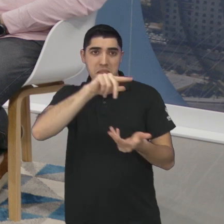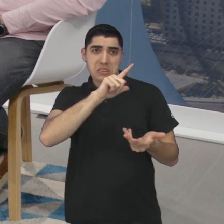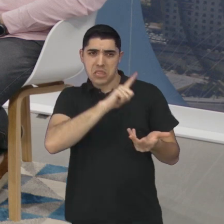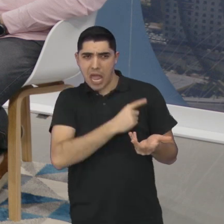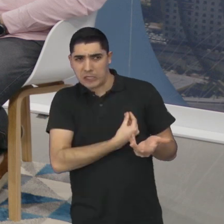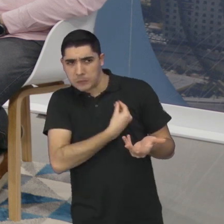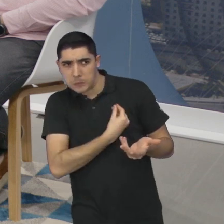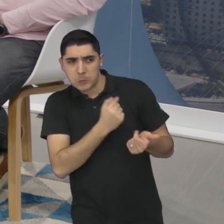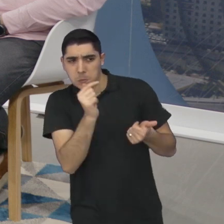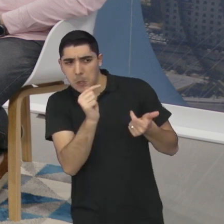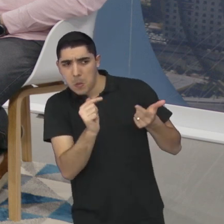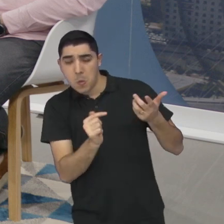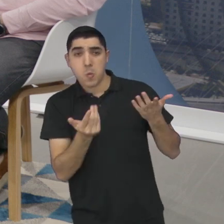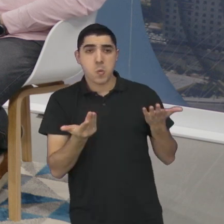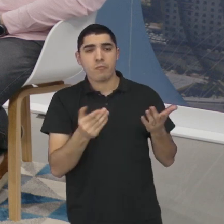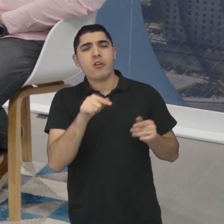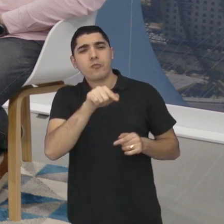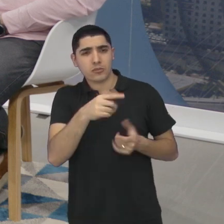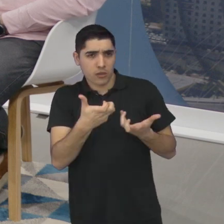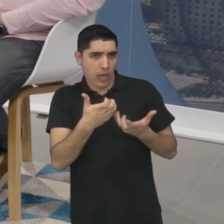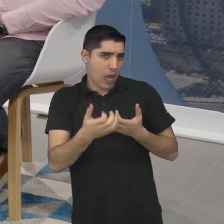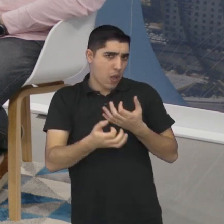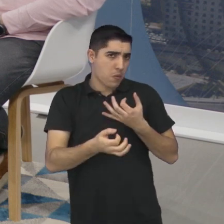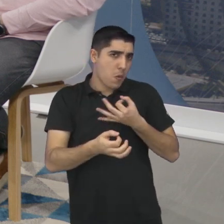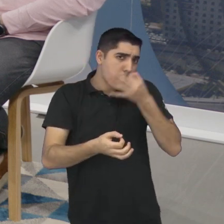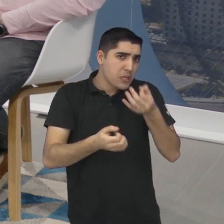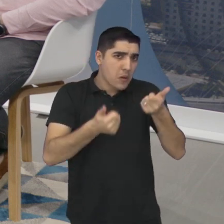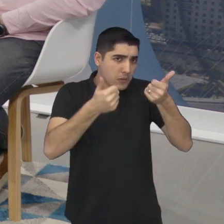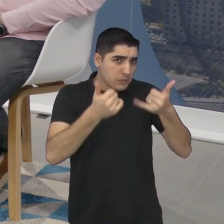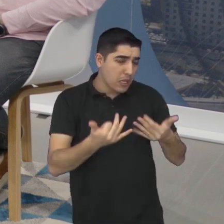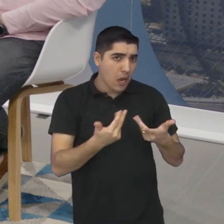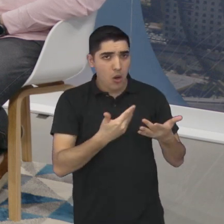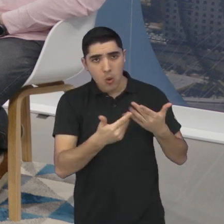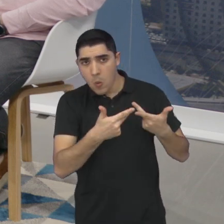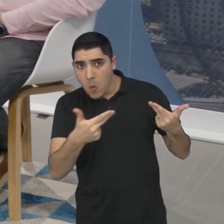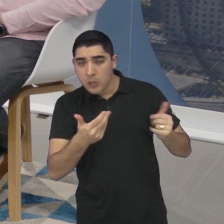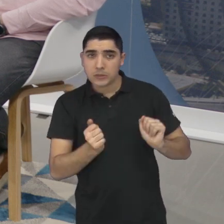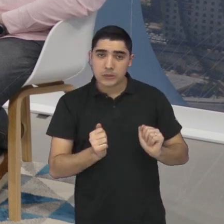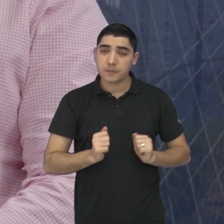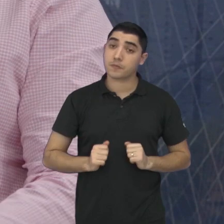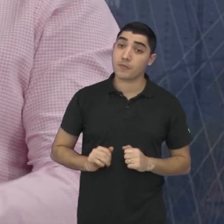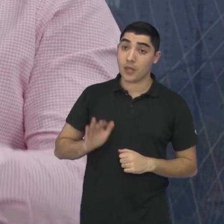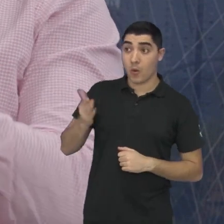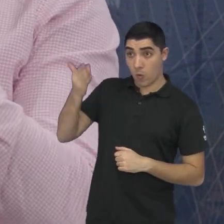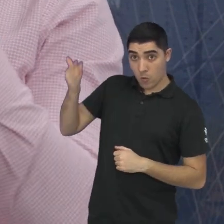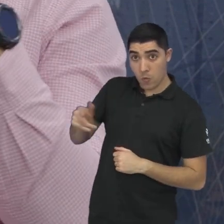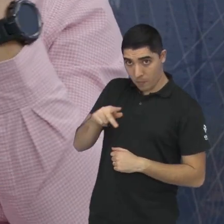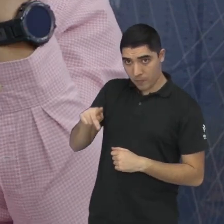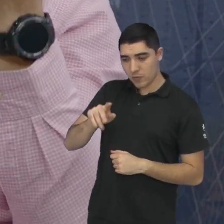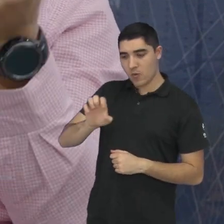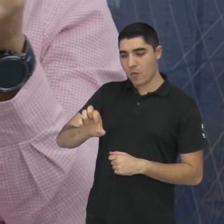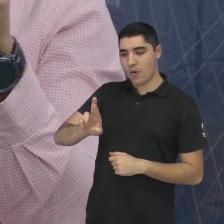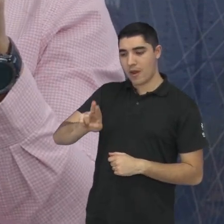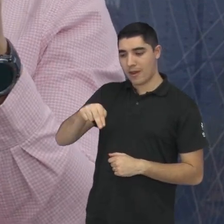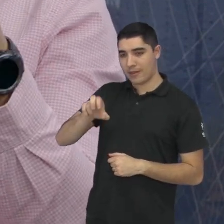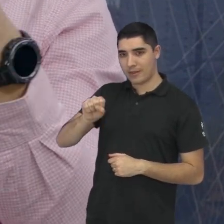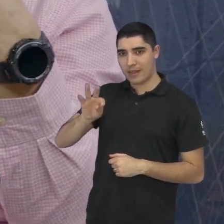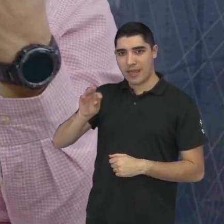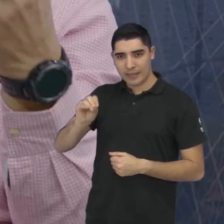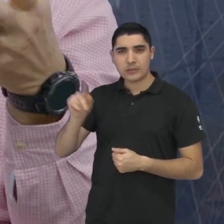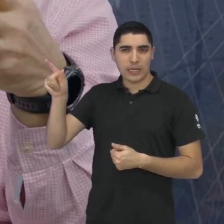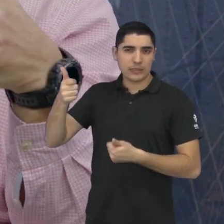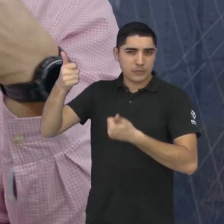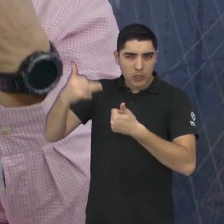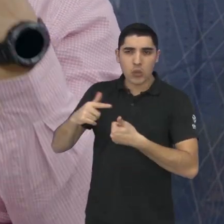planeta, nessa situação. O senhor gostaria de complementar? O professor Ernesto referenciou essa questão das água,